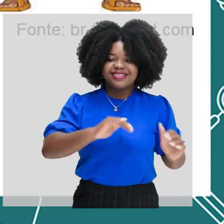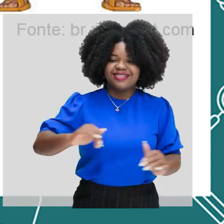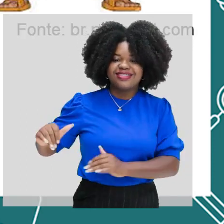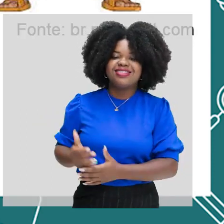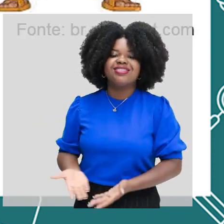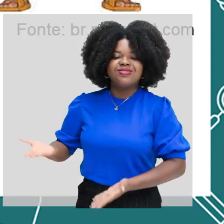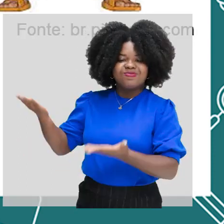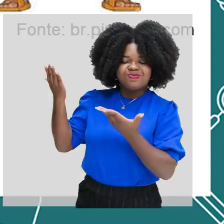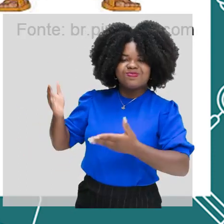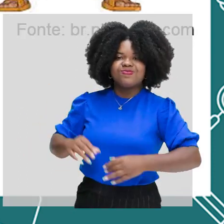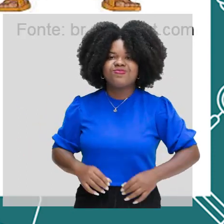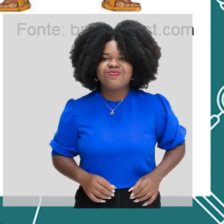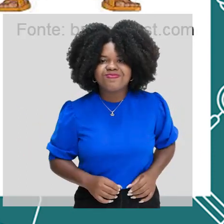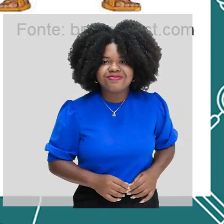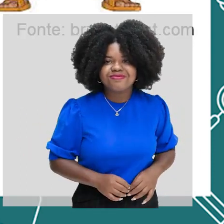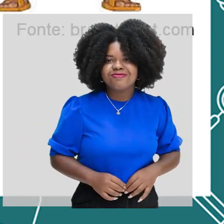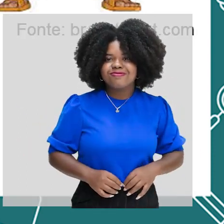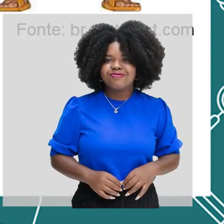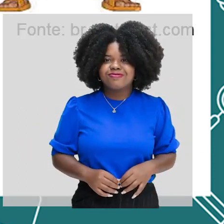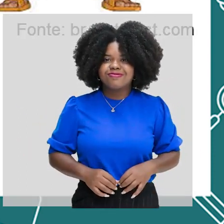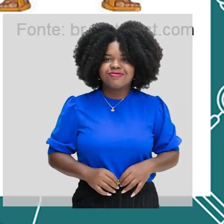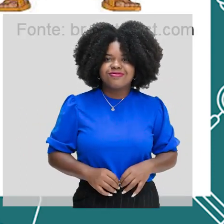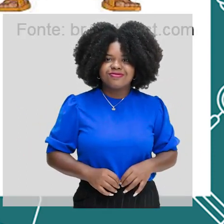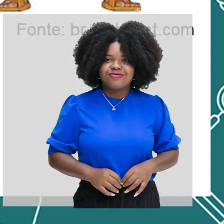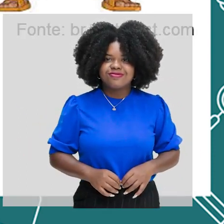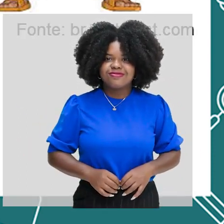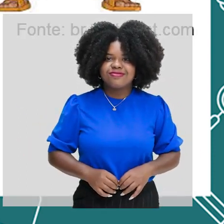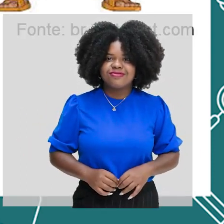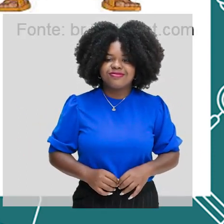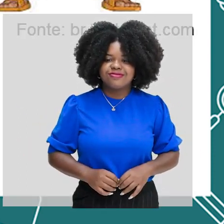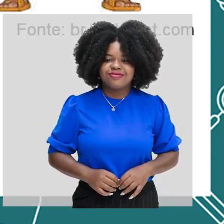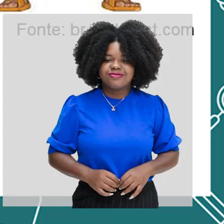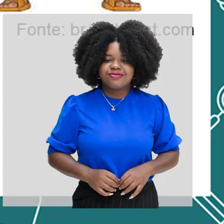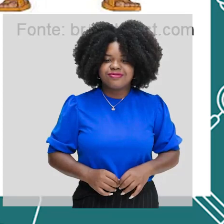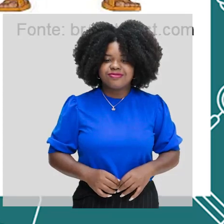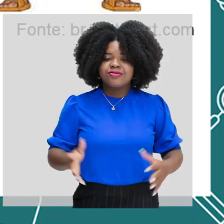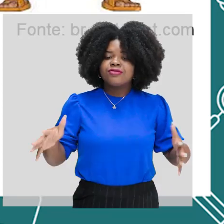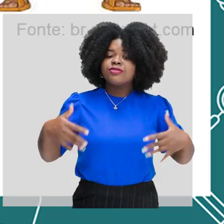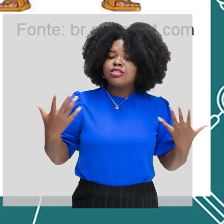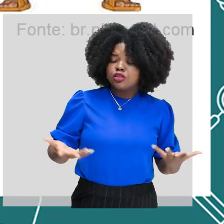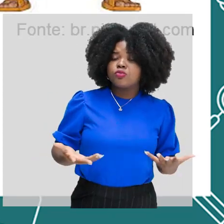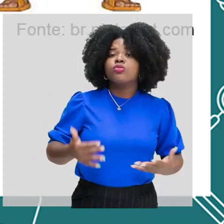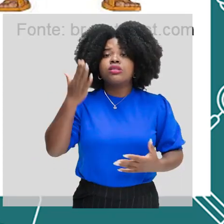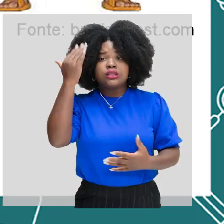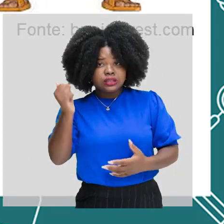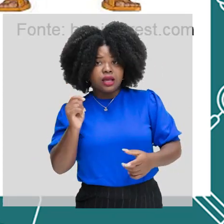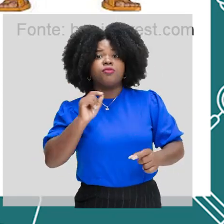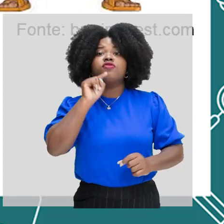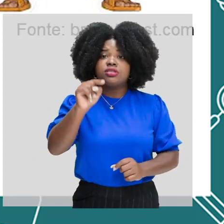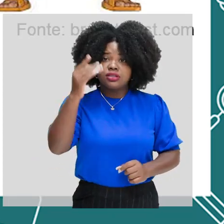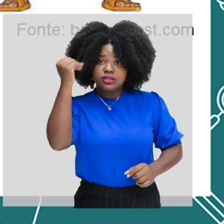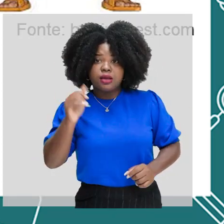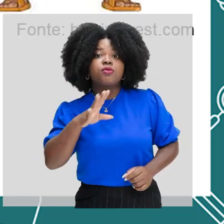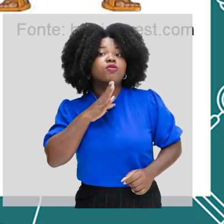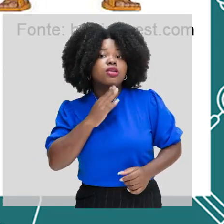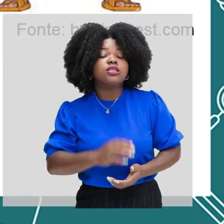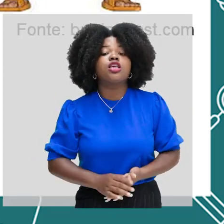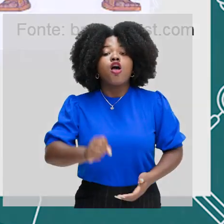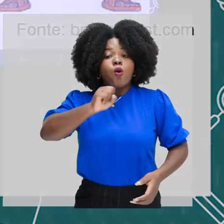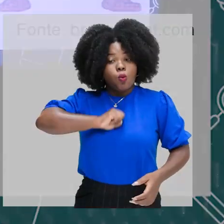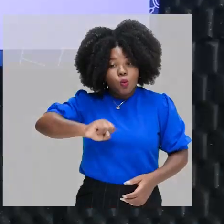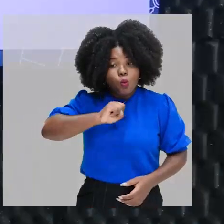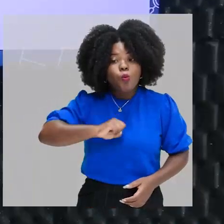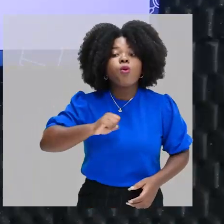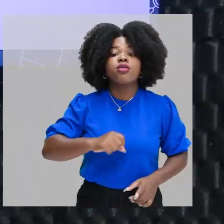Reggae is a popular music of Jamaican origin. Então, todo mundo sabe disso. O reggae é um estilo de